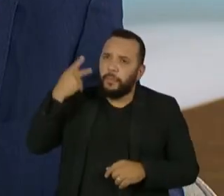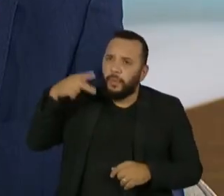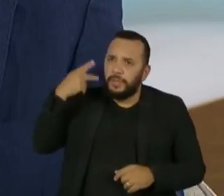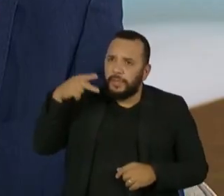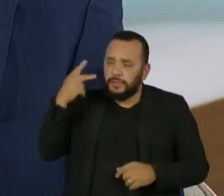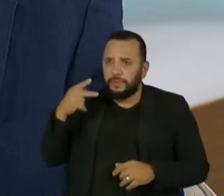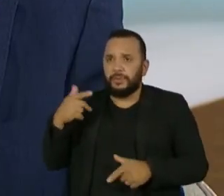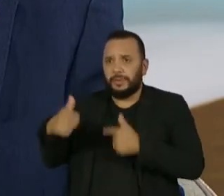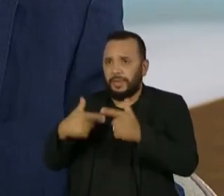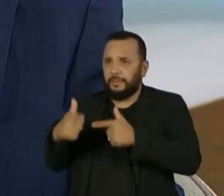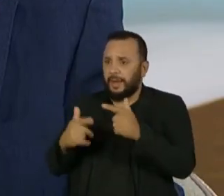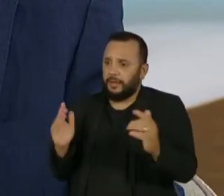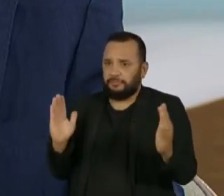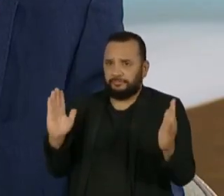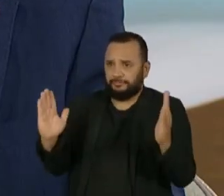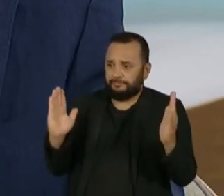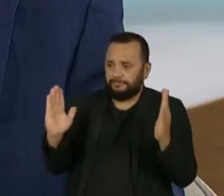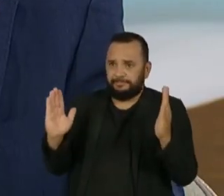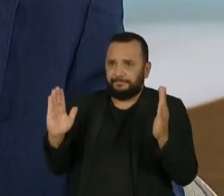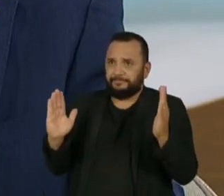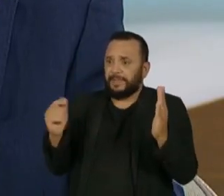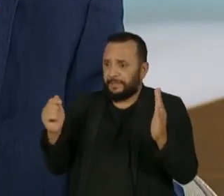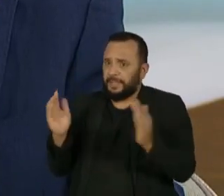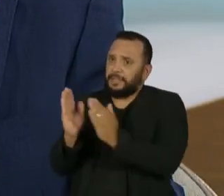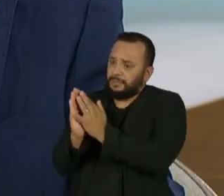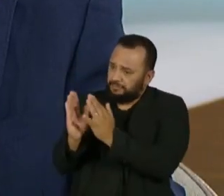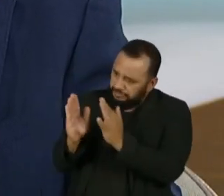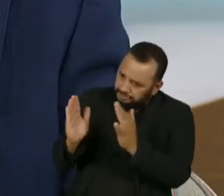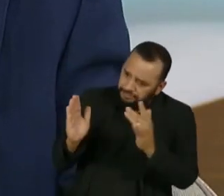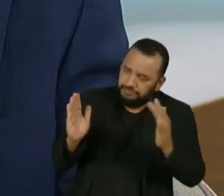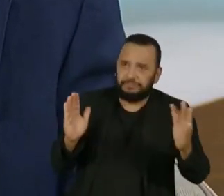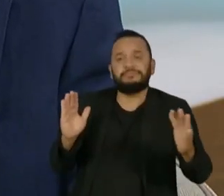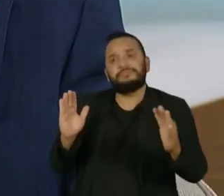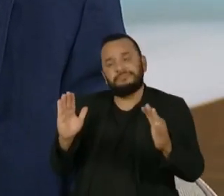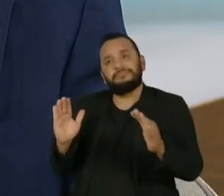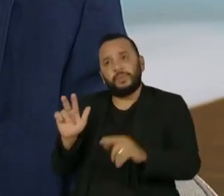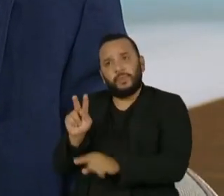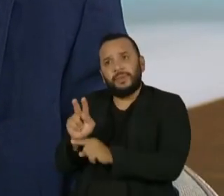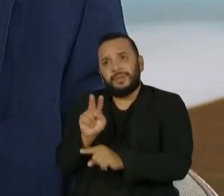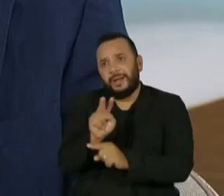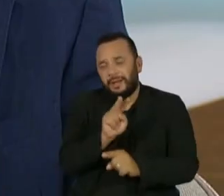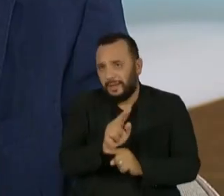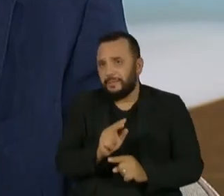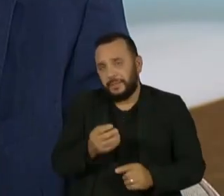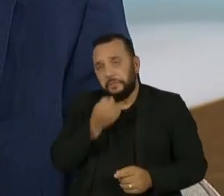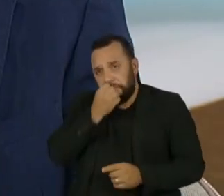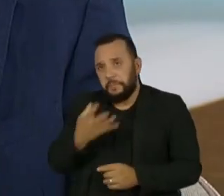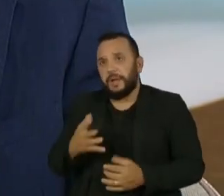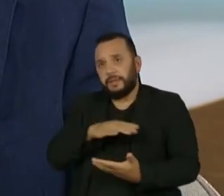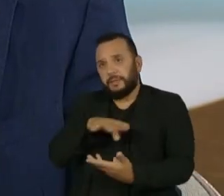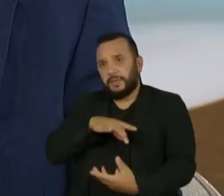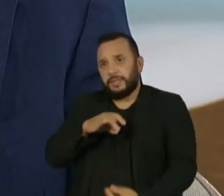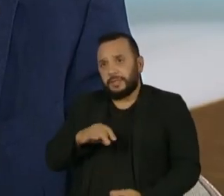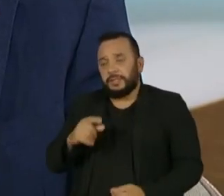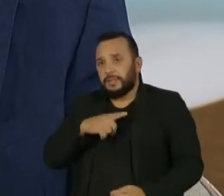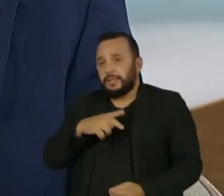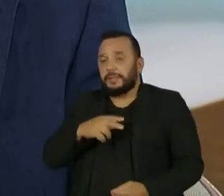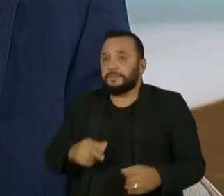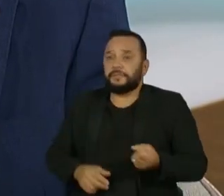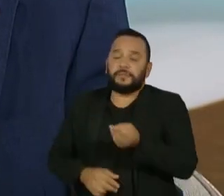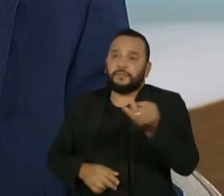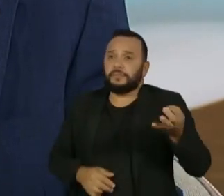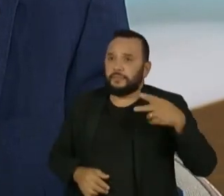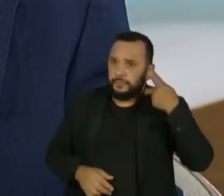deve ser observada e exercida pelo bem da democracia. Nós temos hoje notícias de que parlamentares vão